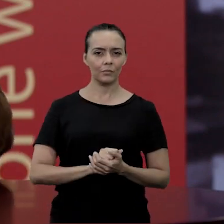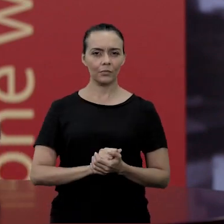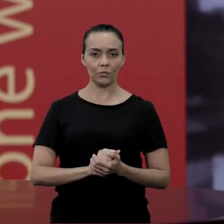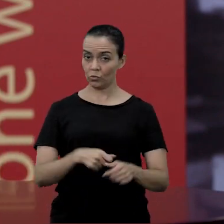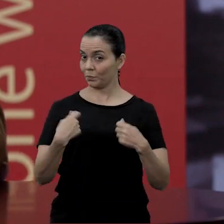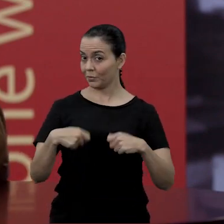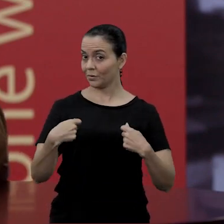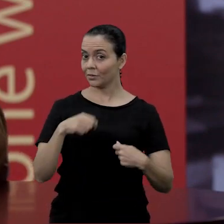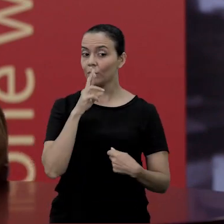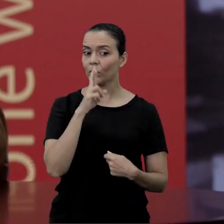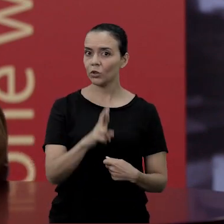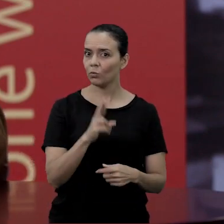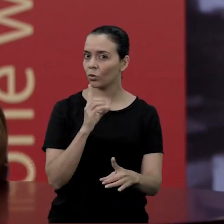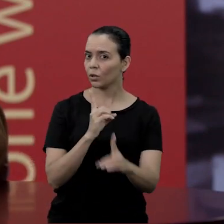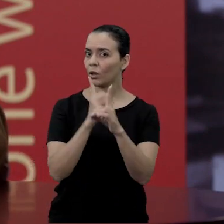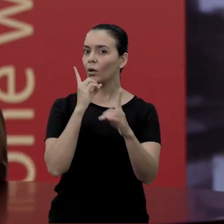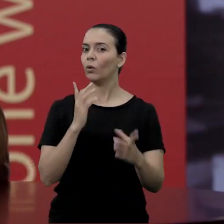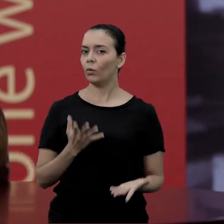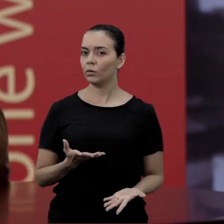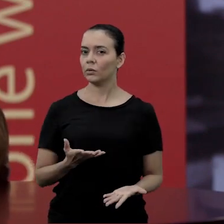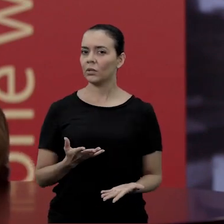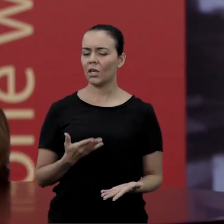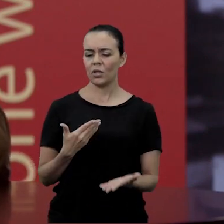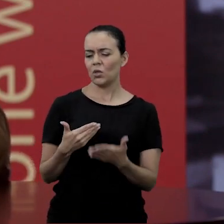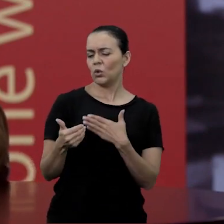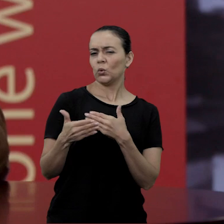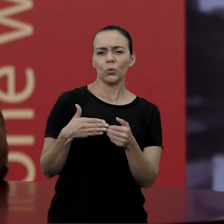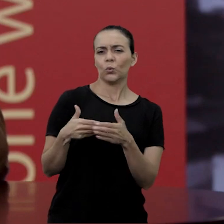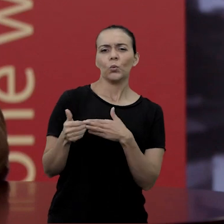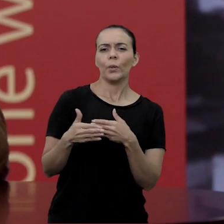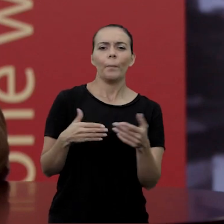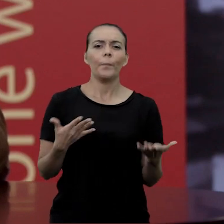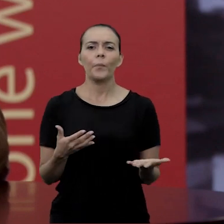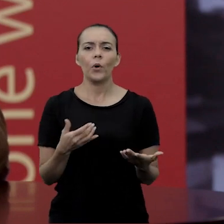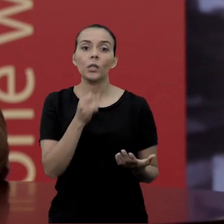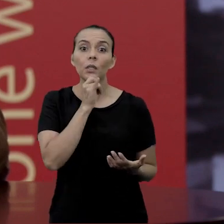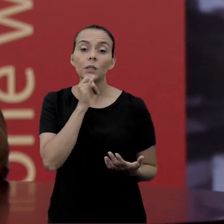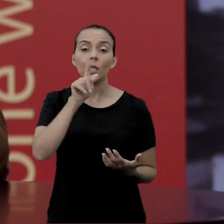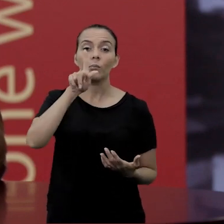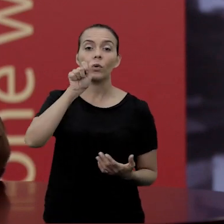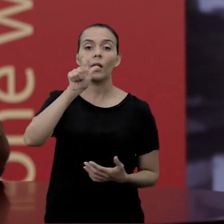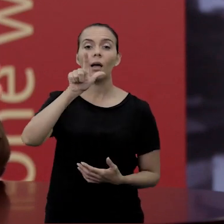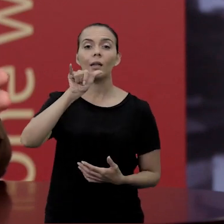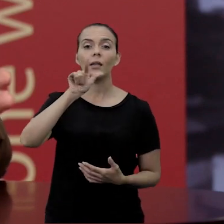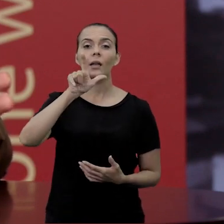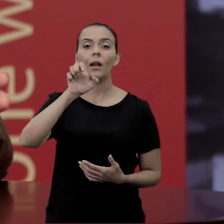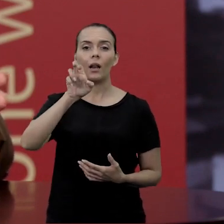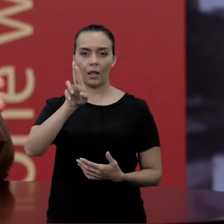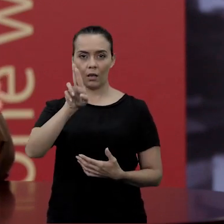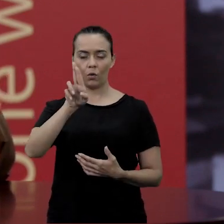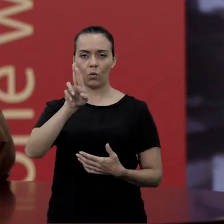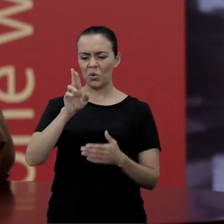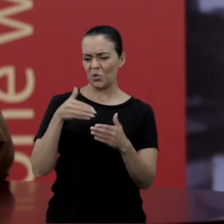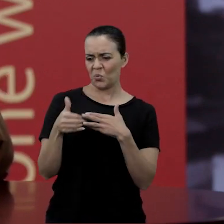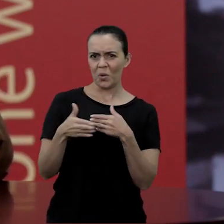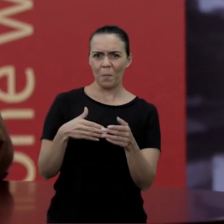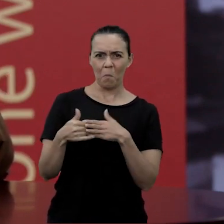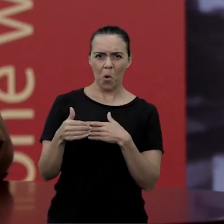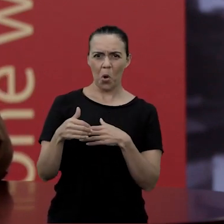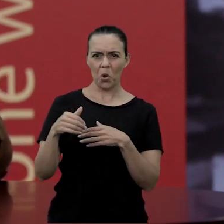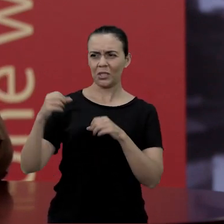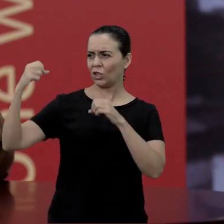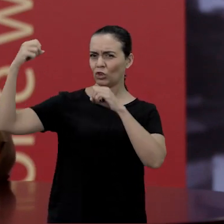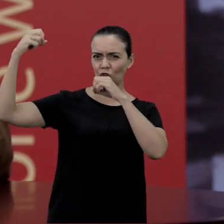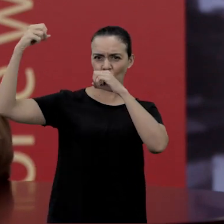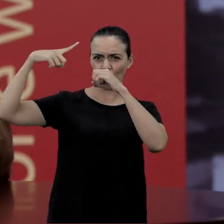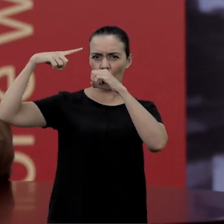nós temos que responder. Pouco importa, e ele cita o caso de Galileu, não é? Pouco importa se é o Sol